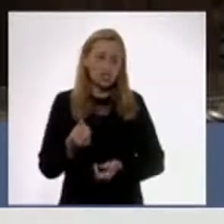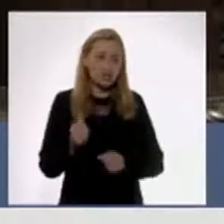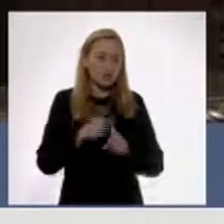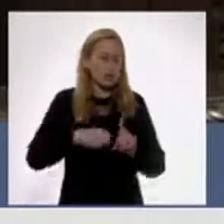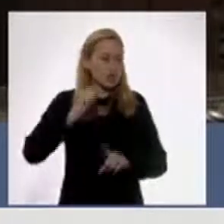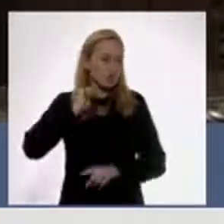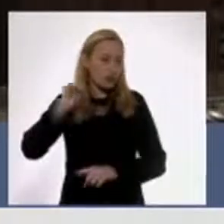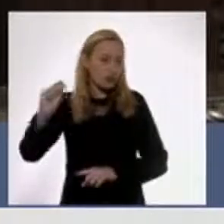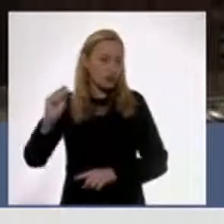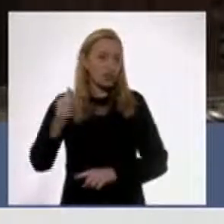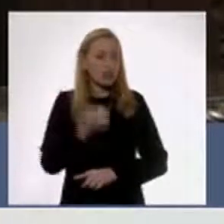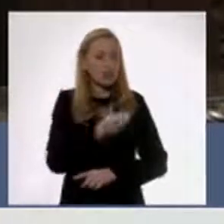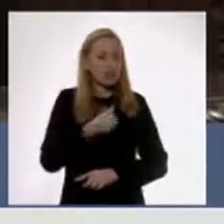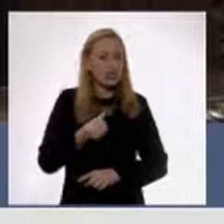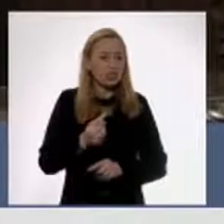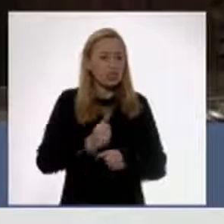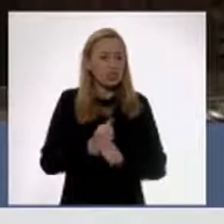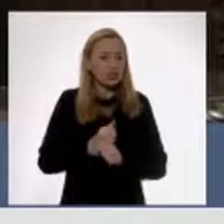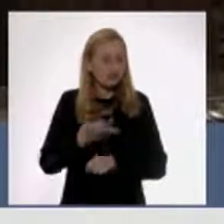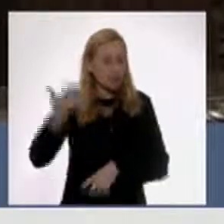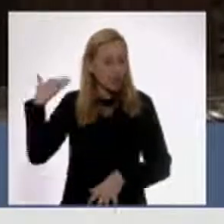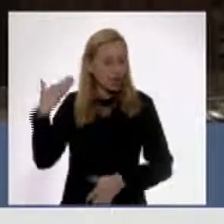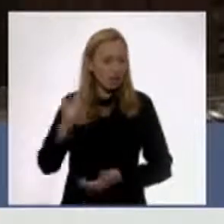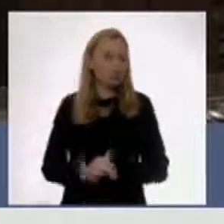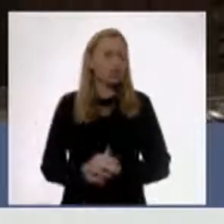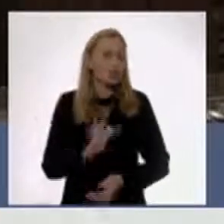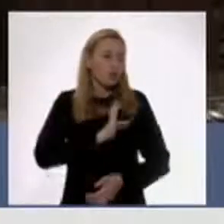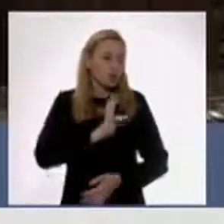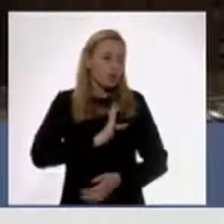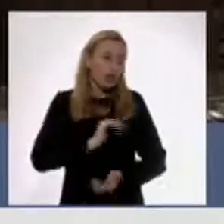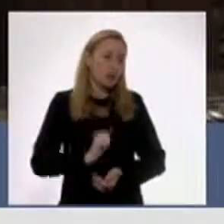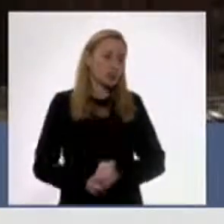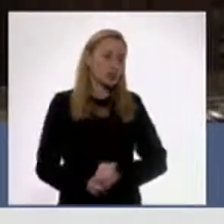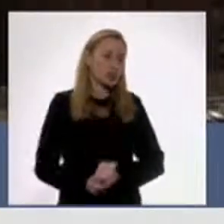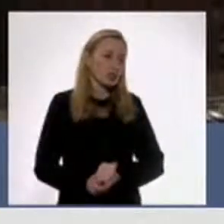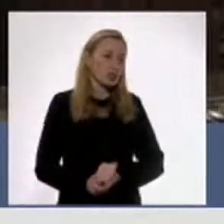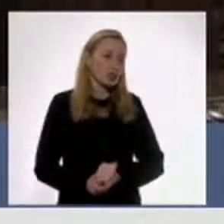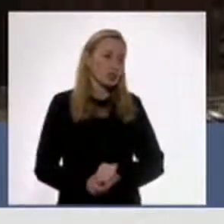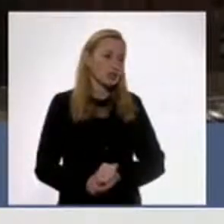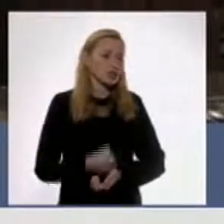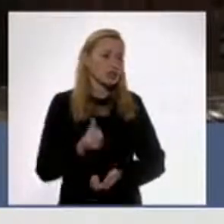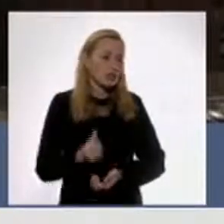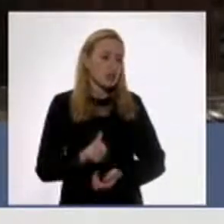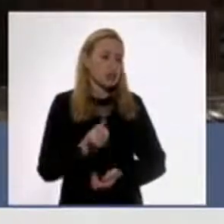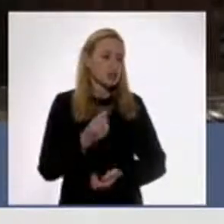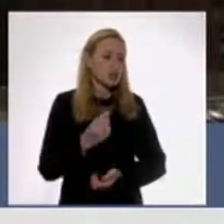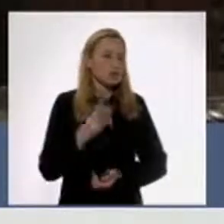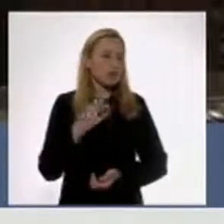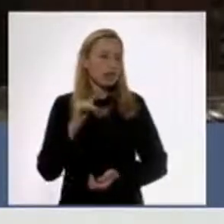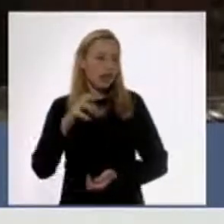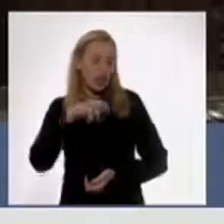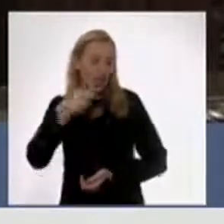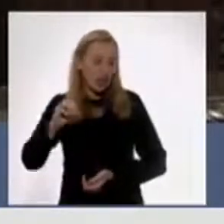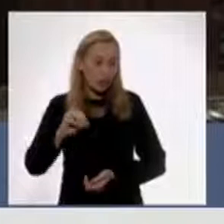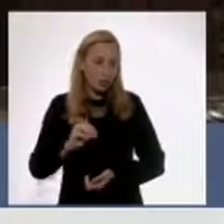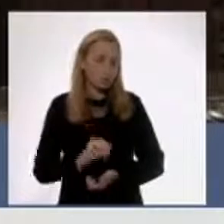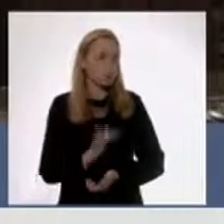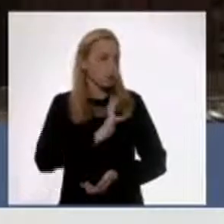2003, há 16 anos atrás, policiais do 6º Batalhão, numa operação